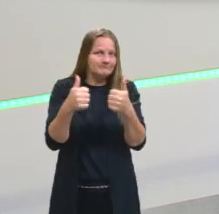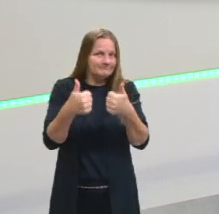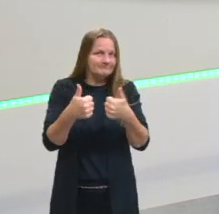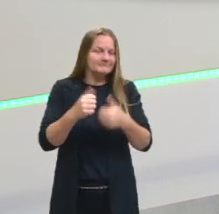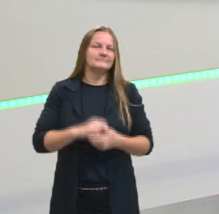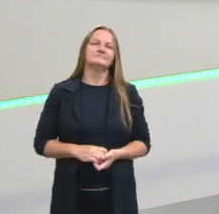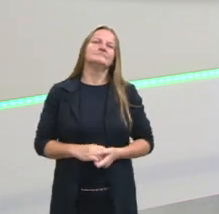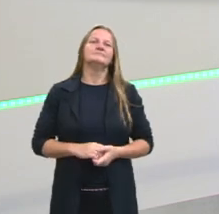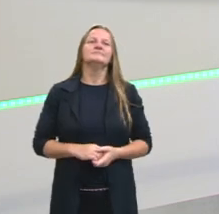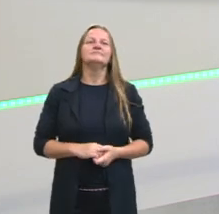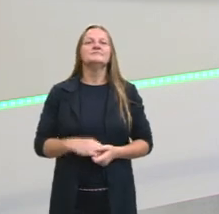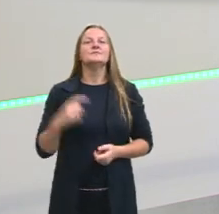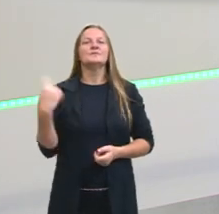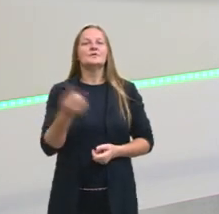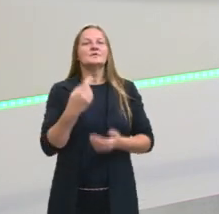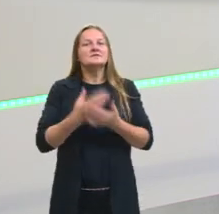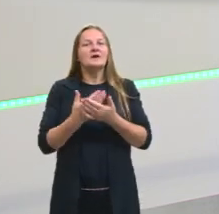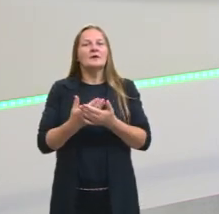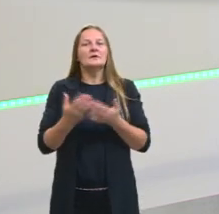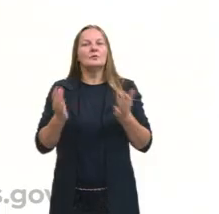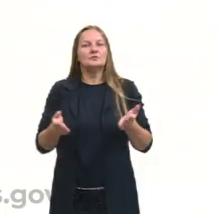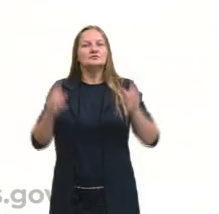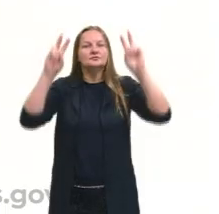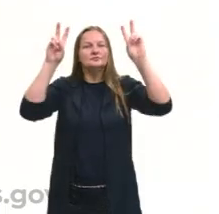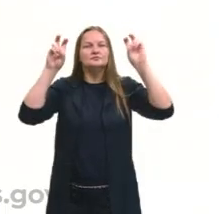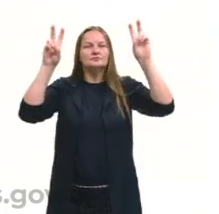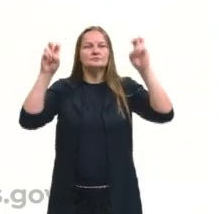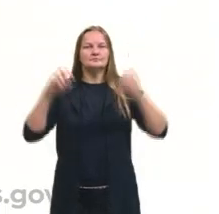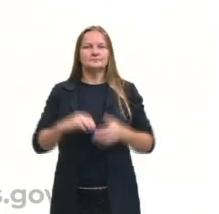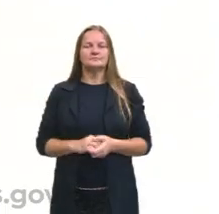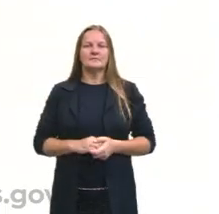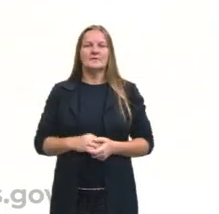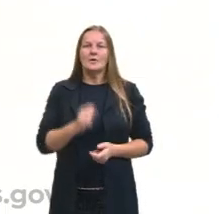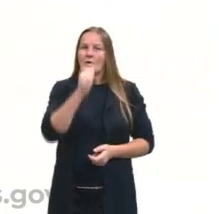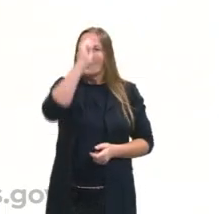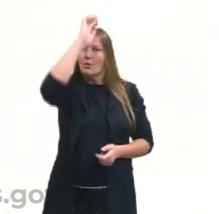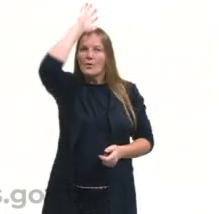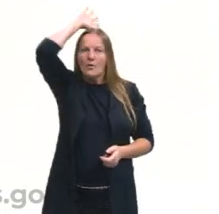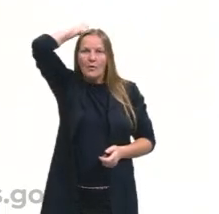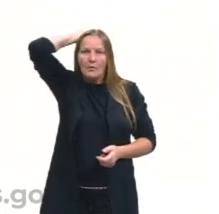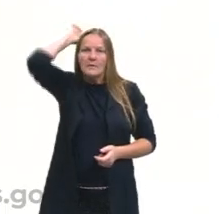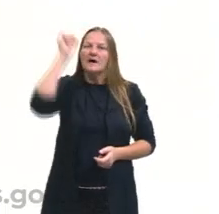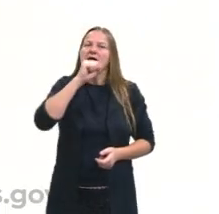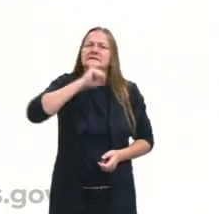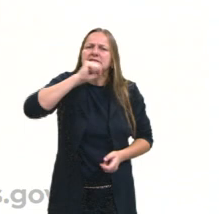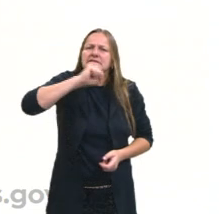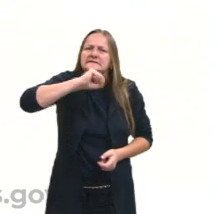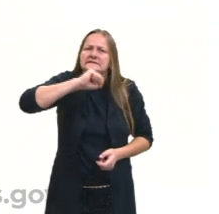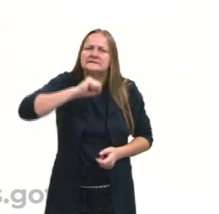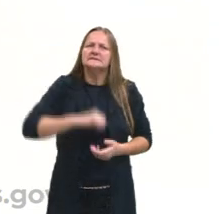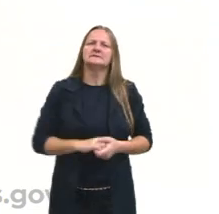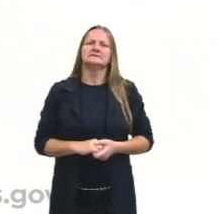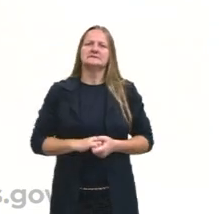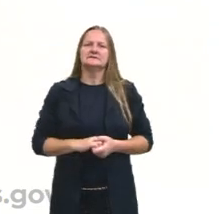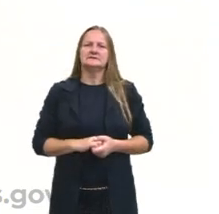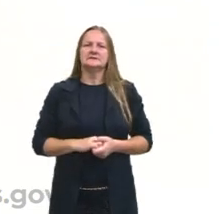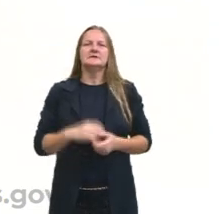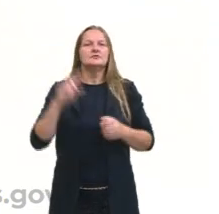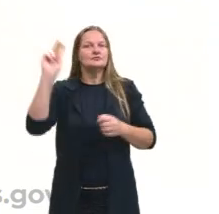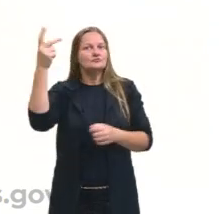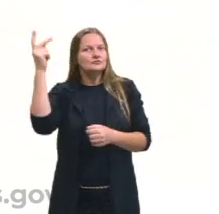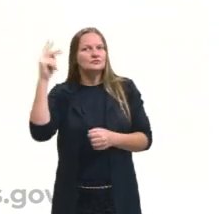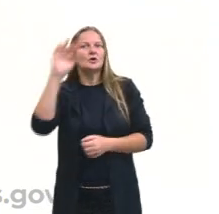tão a nossa aula de hoje a gente vai tratar sobre Roma Antiga é um tópico de